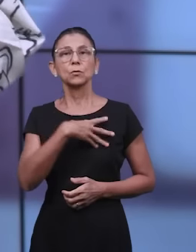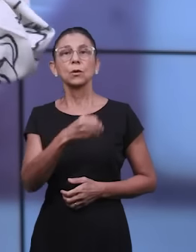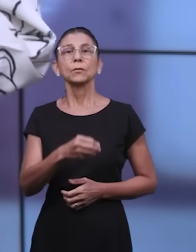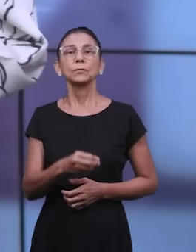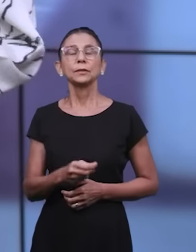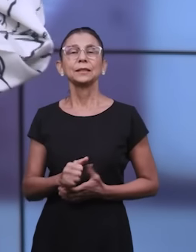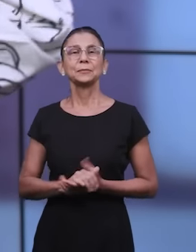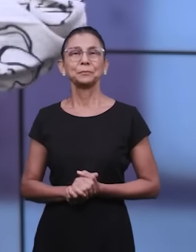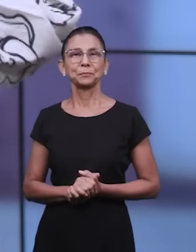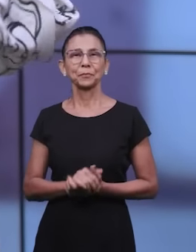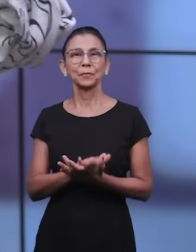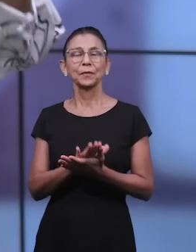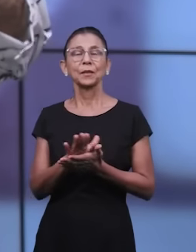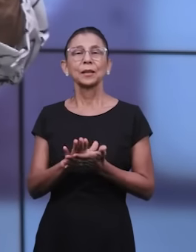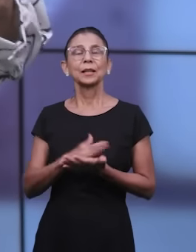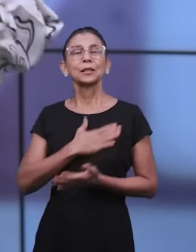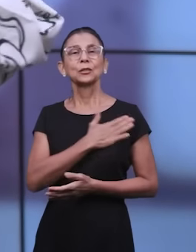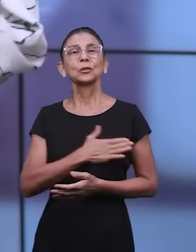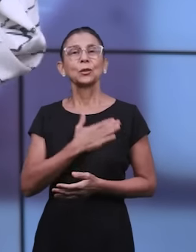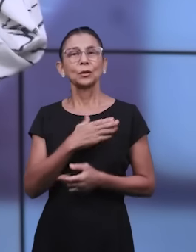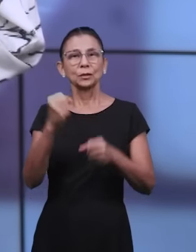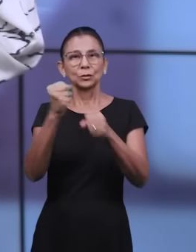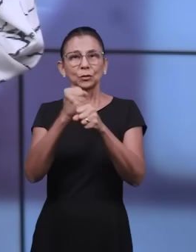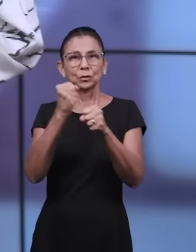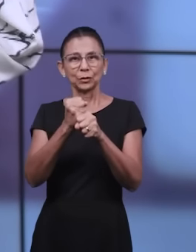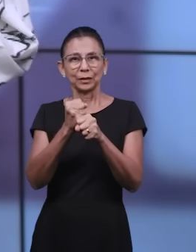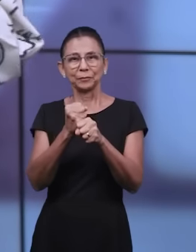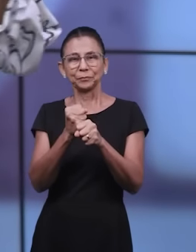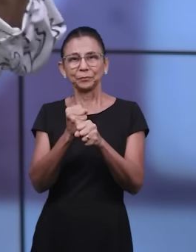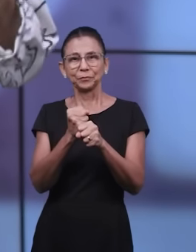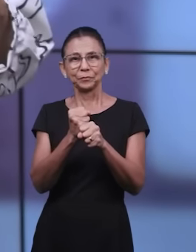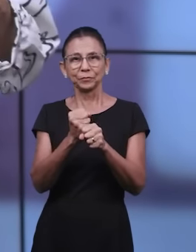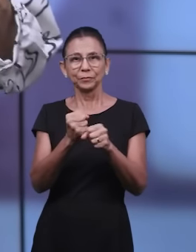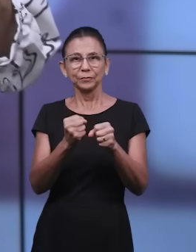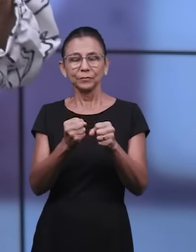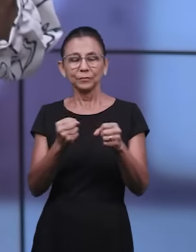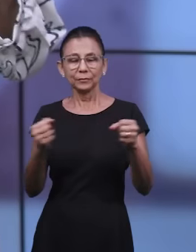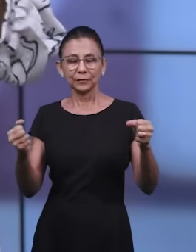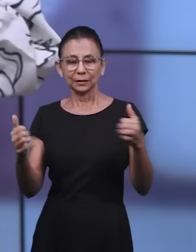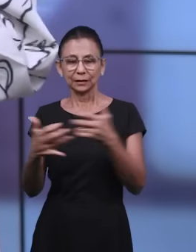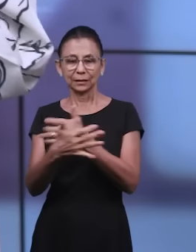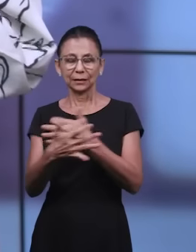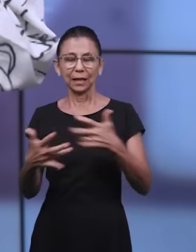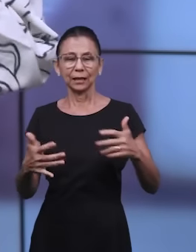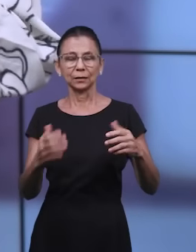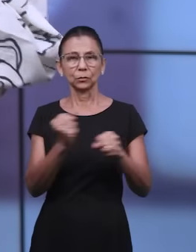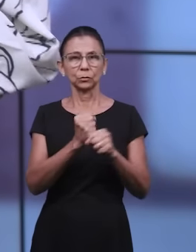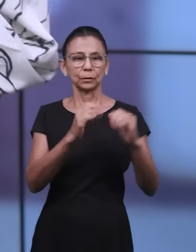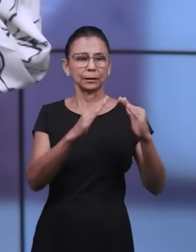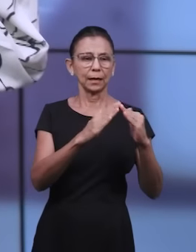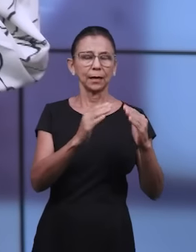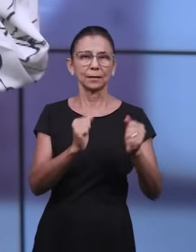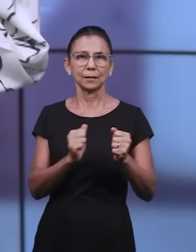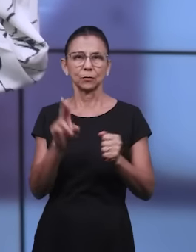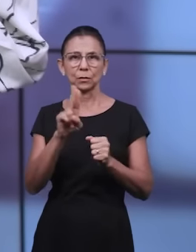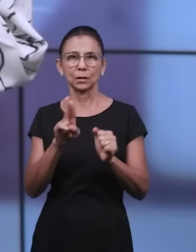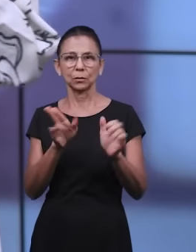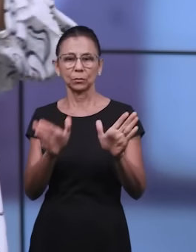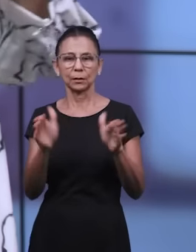gosta daquele jogo de construir cidades quadradas, Minecraft? Podemos fazer uma construção de casas e cidades com